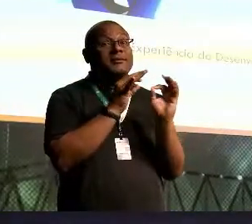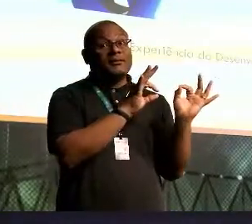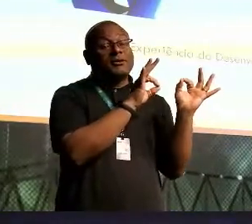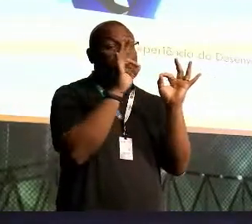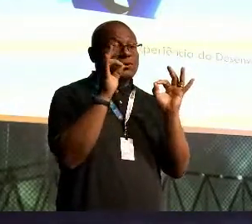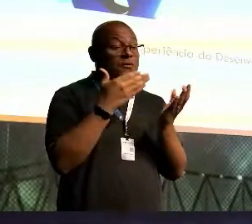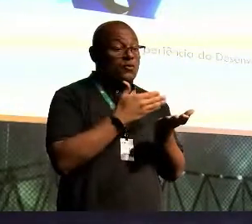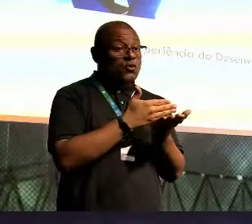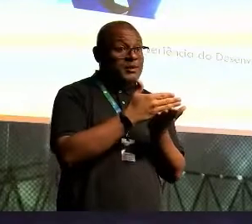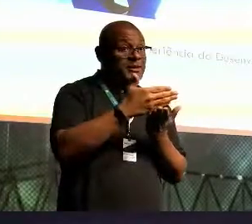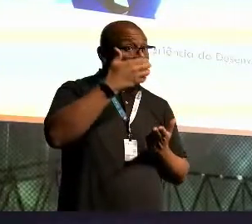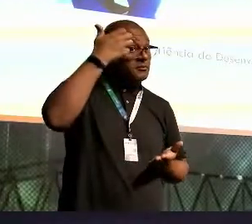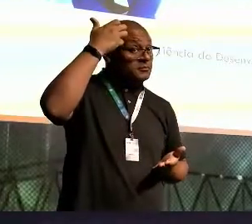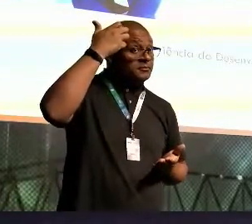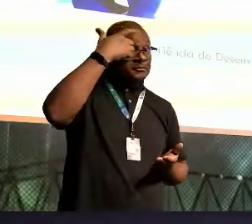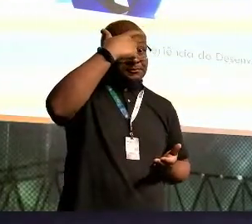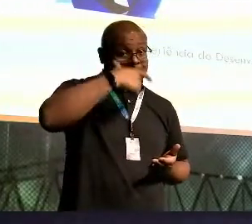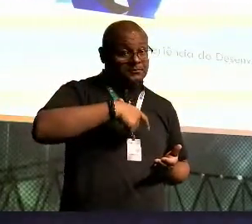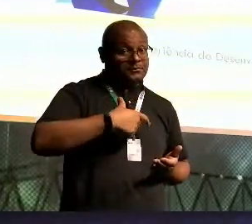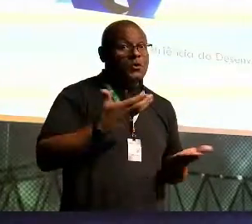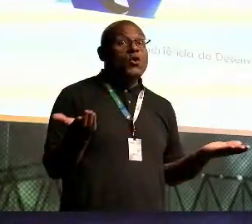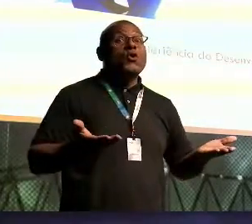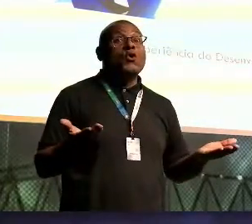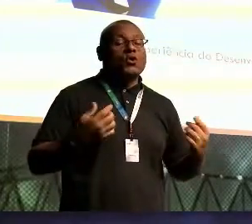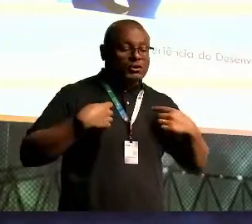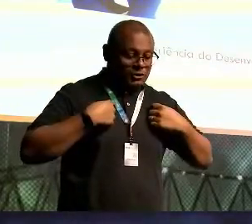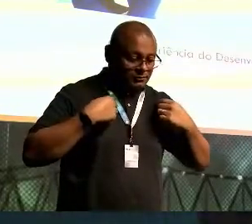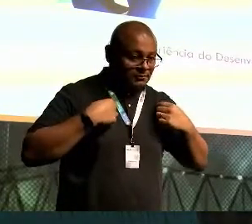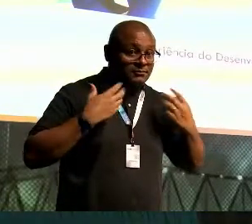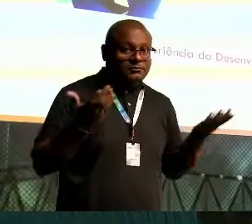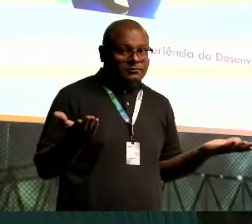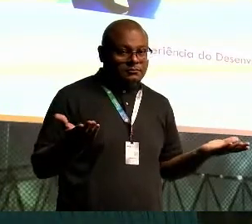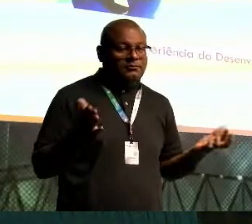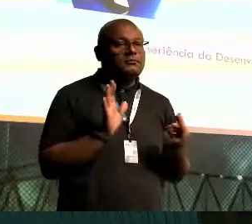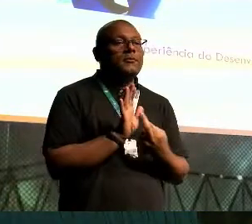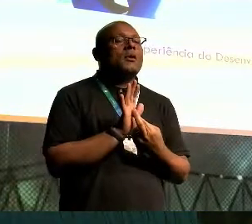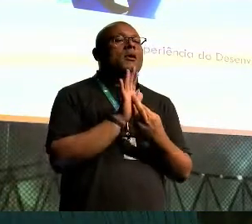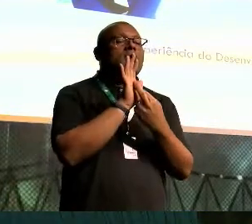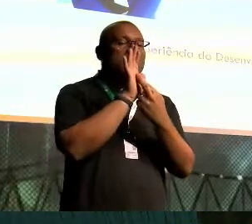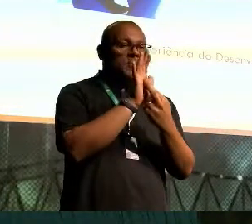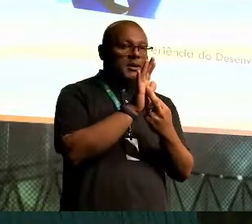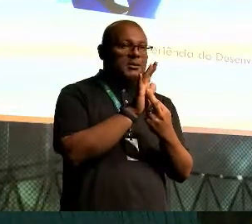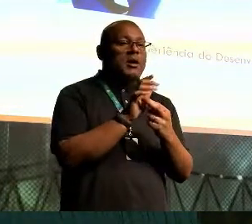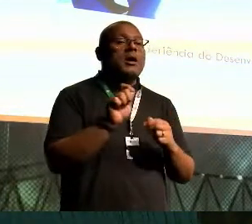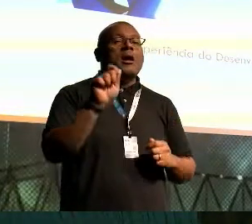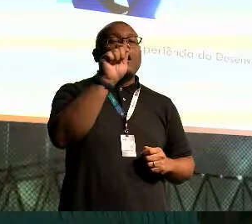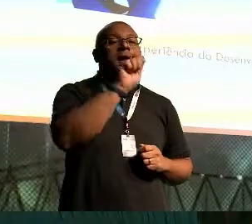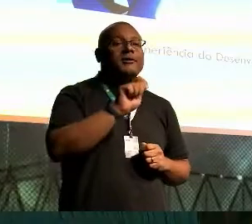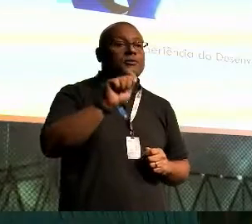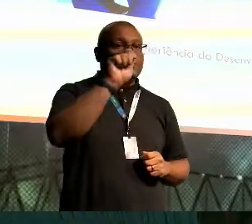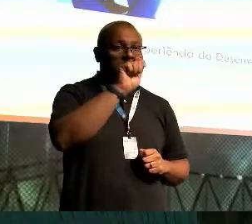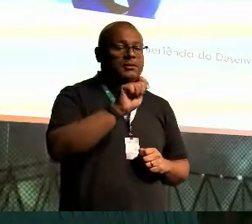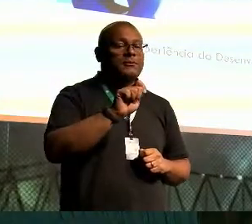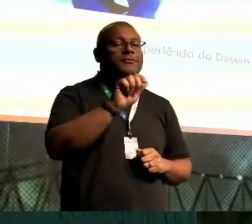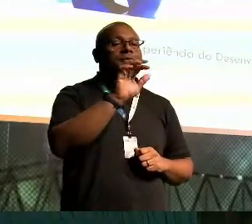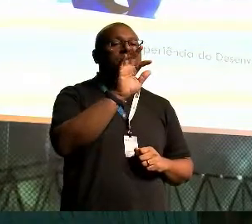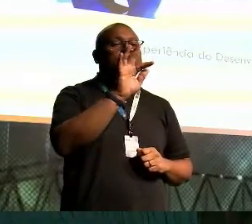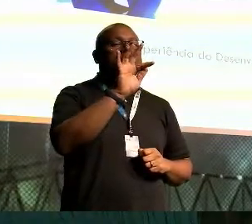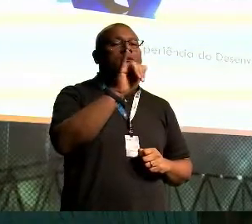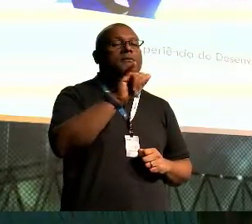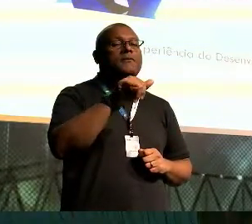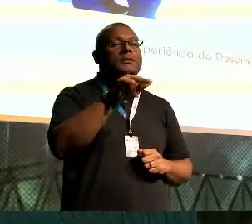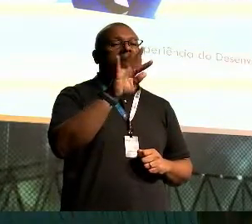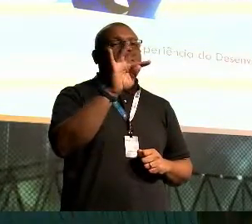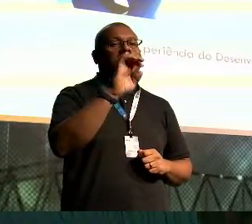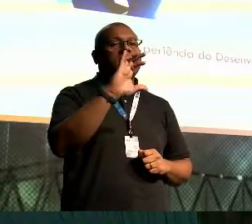vou começar me apresentando. Essa sou eu hoje, o que eu faço hoje, então eu represento a Associação Brasileira de Fintechs, a AB Fintechs, no projeto